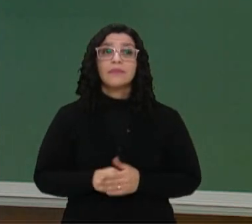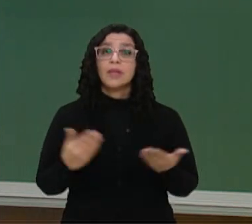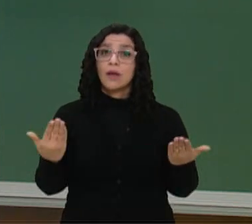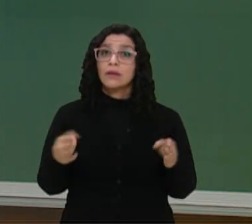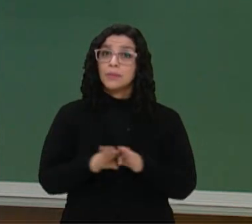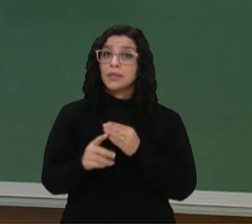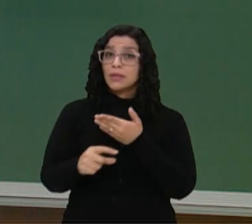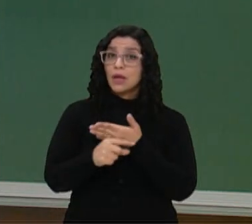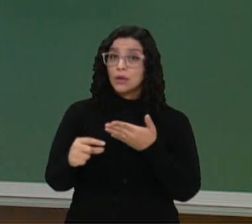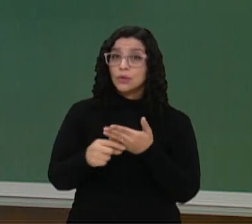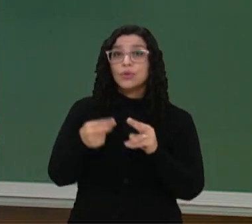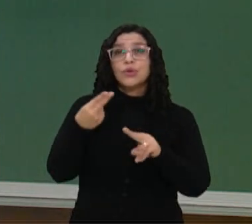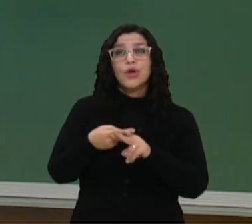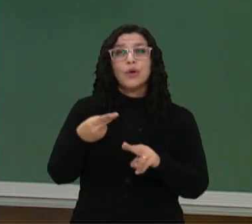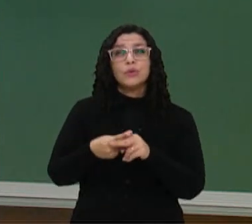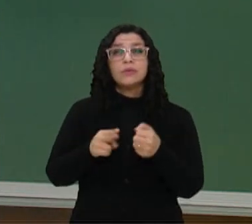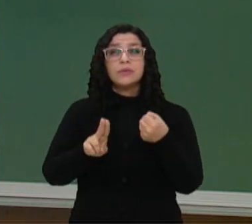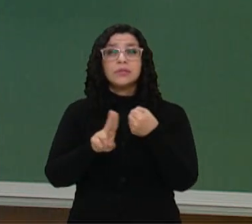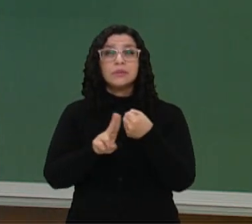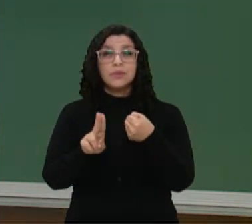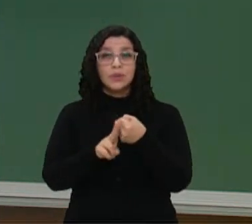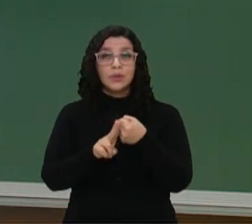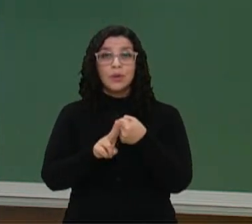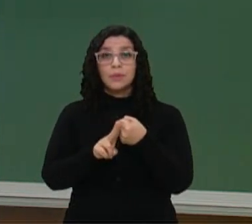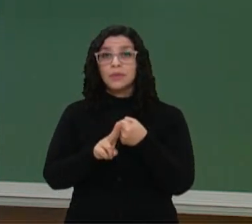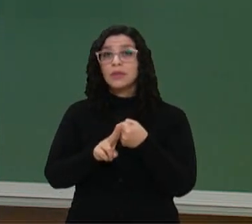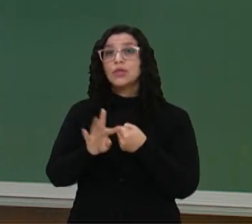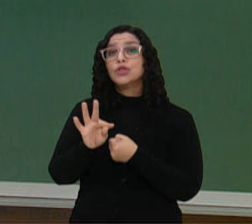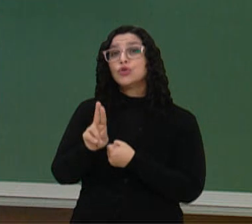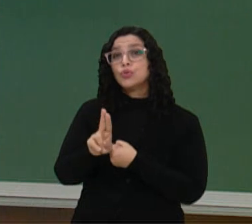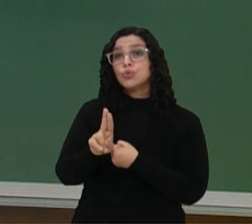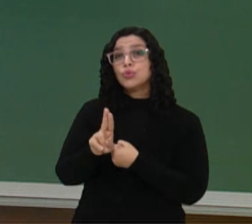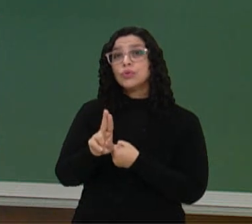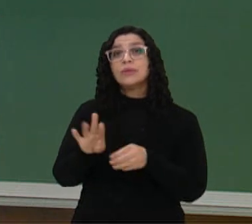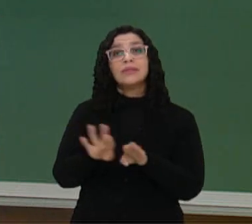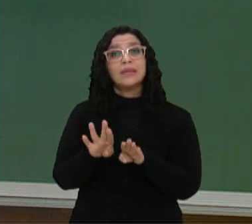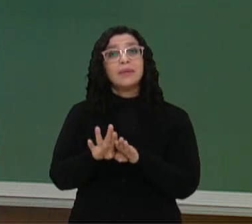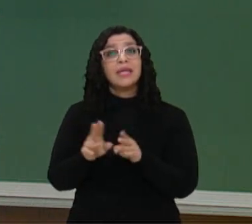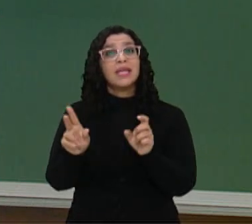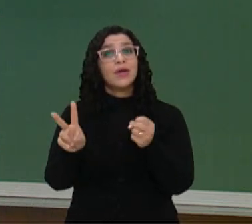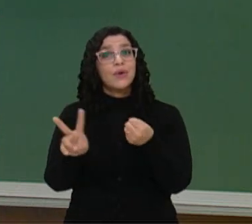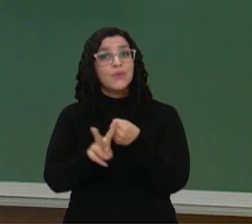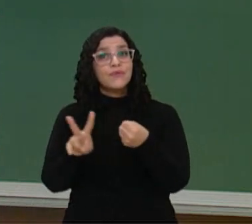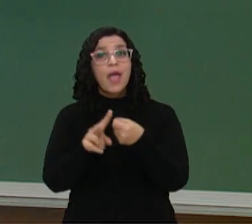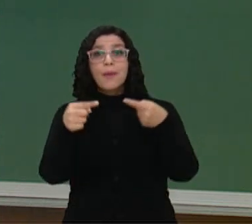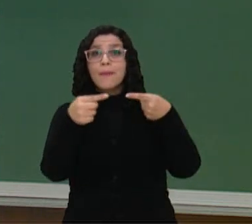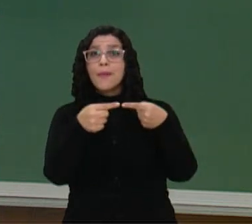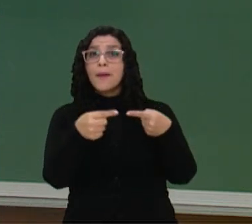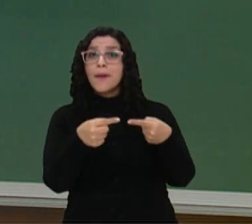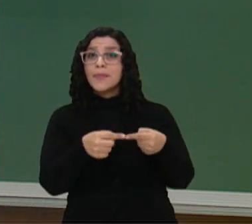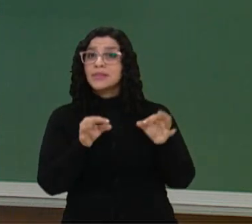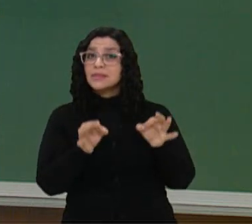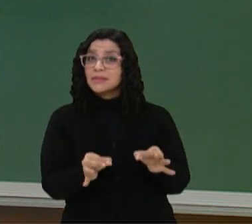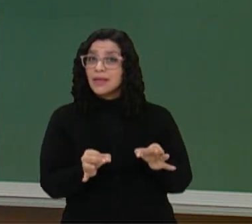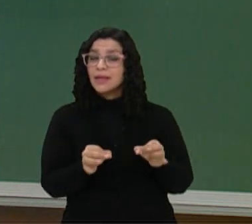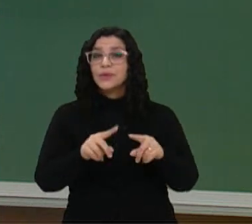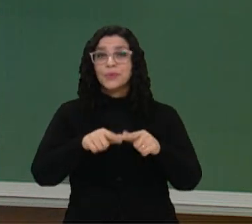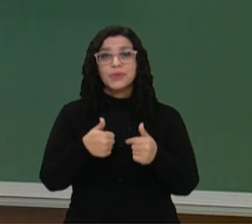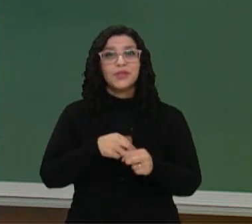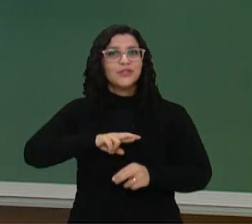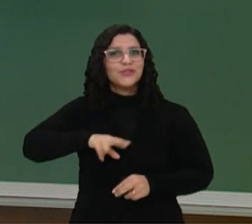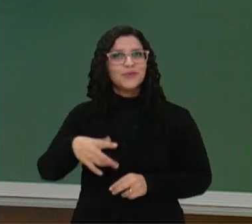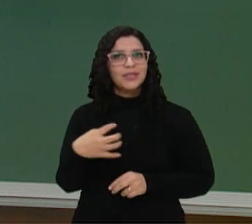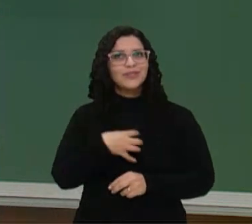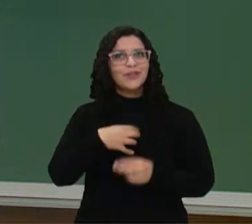E a autora utiliza o pronome de segunda pessoa, o tu, e as suas conjugações e, por consequência, os seus oblíquos. Isso foge um pouco